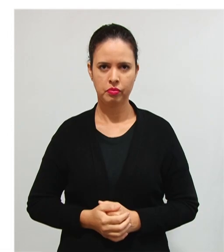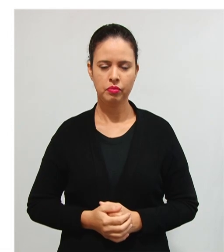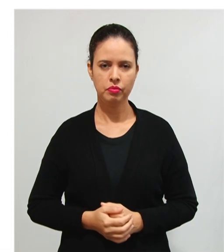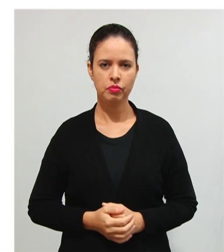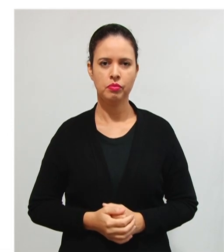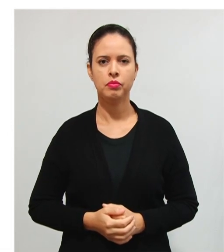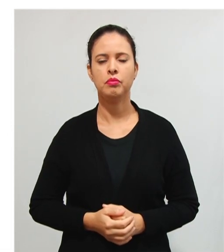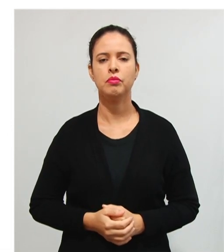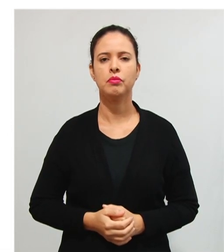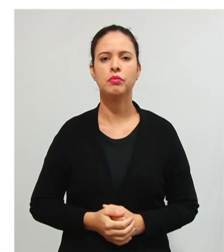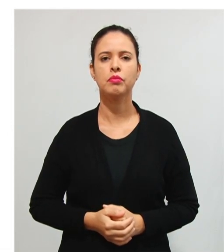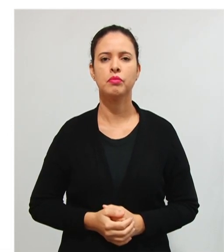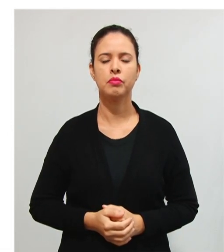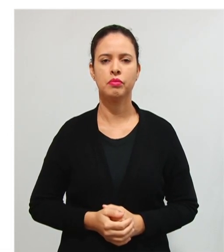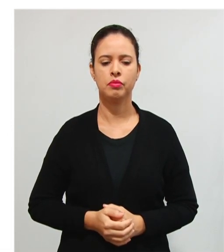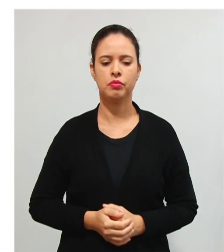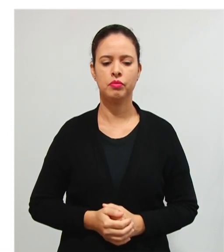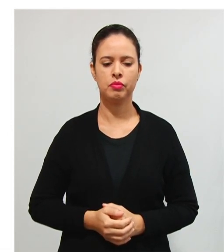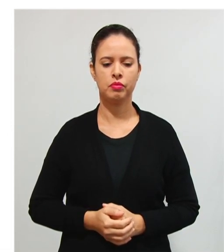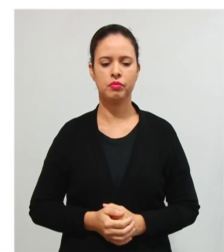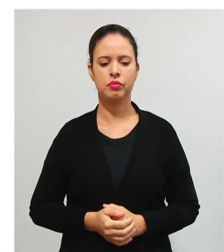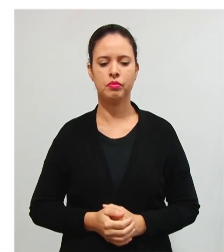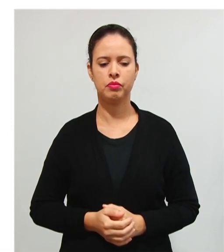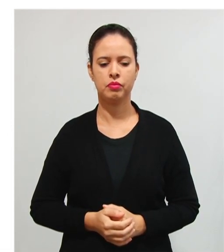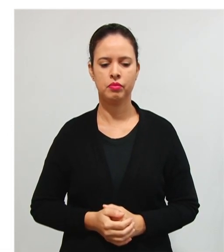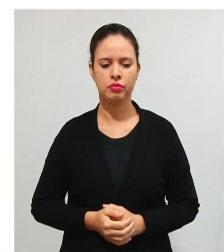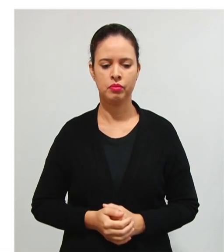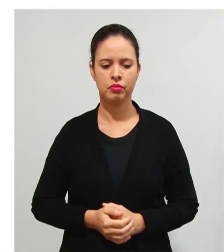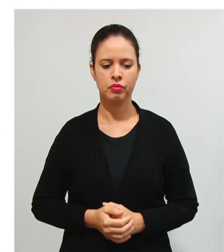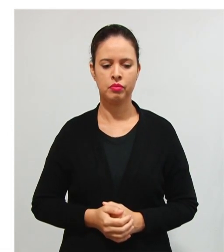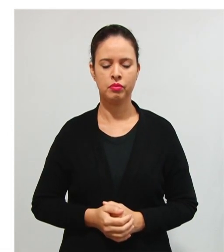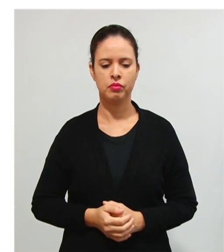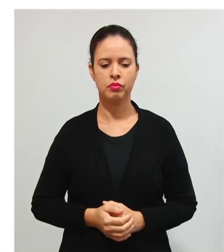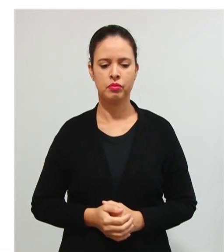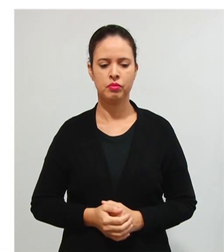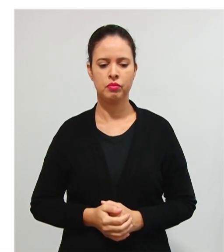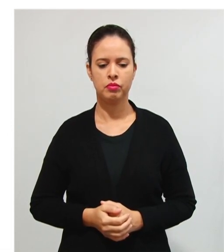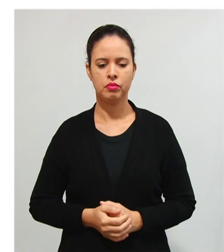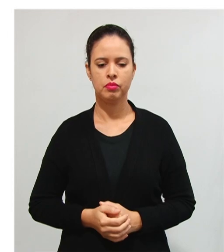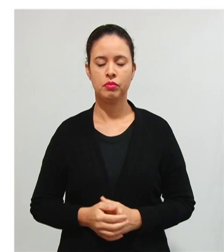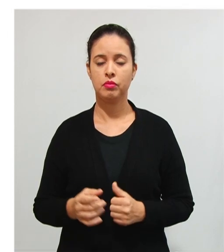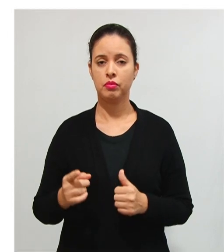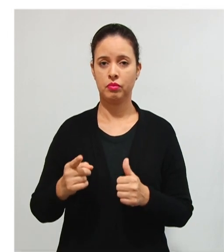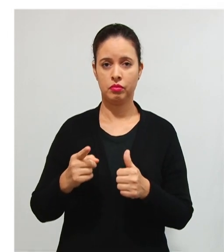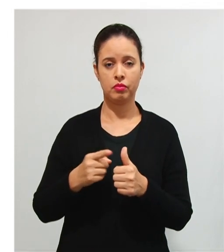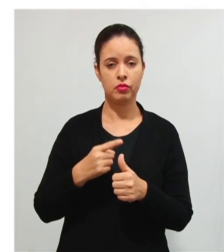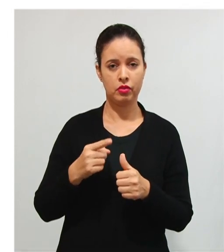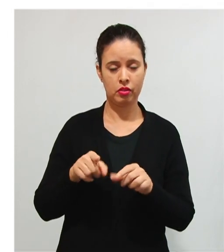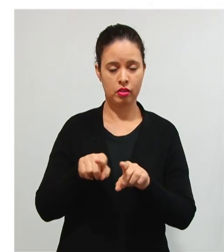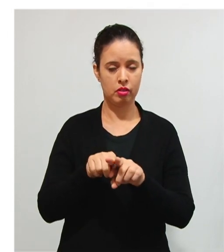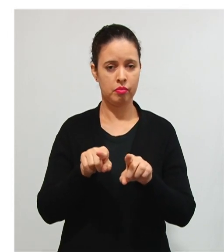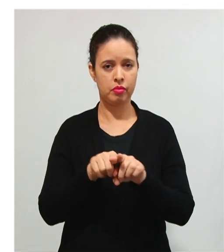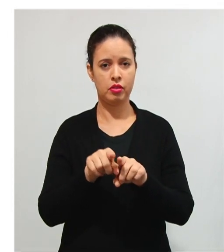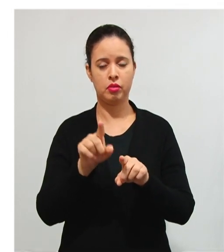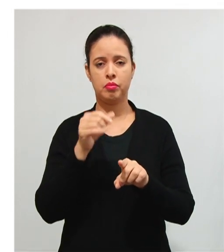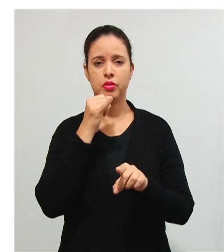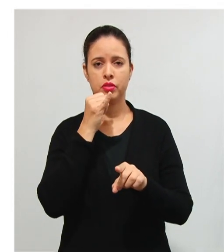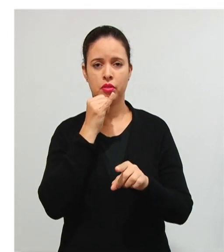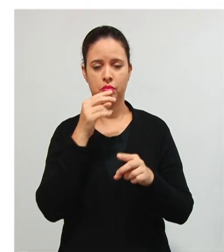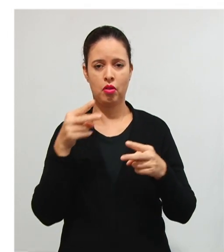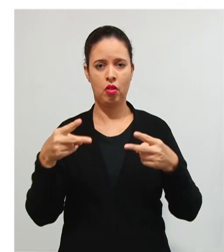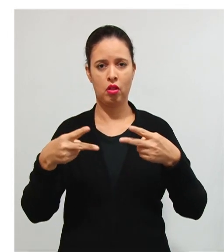Ainda, quantas vezes você já seguiu um link de uma determinada página e aquele link não existia